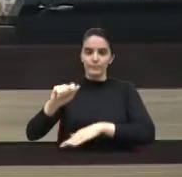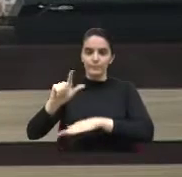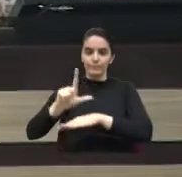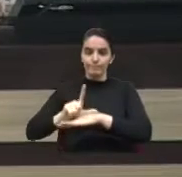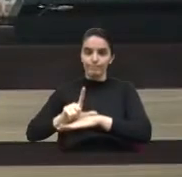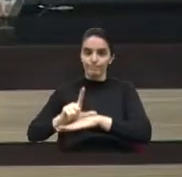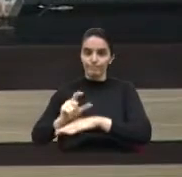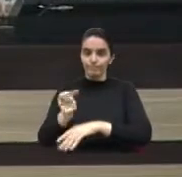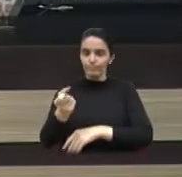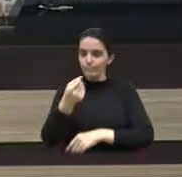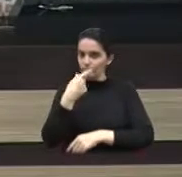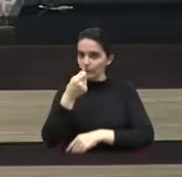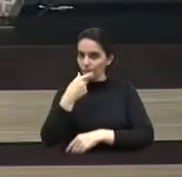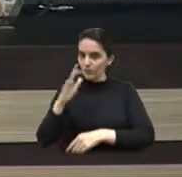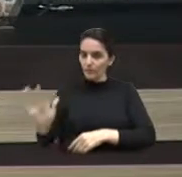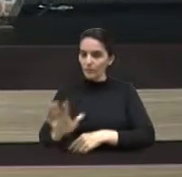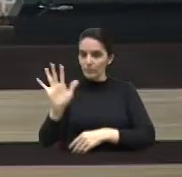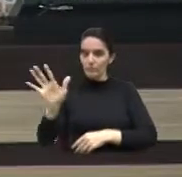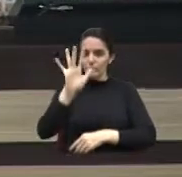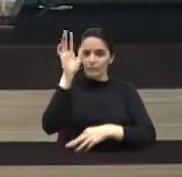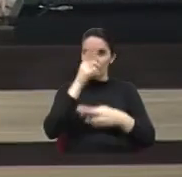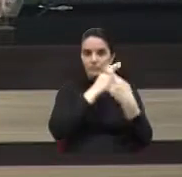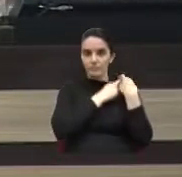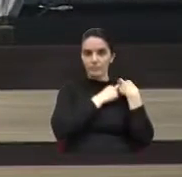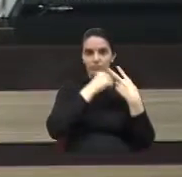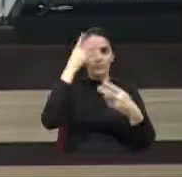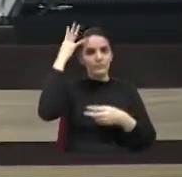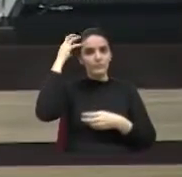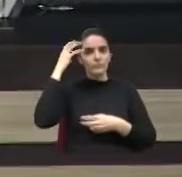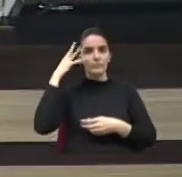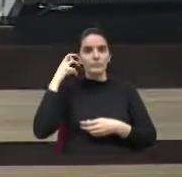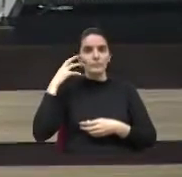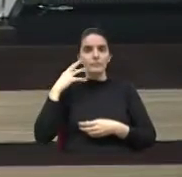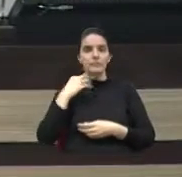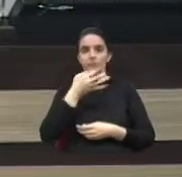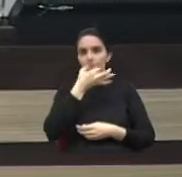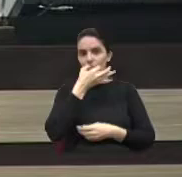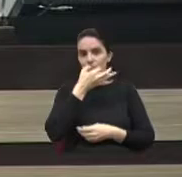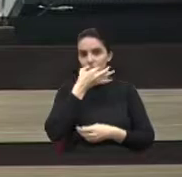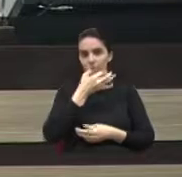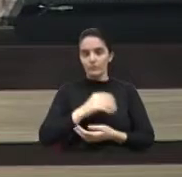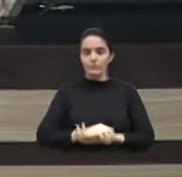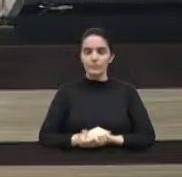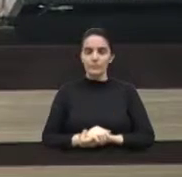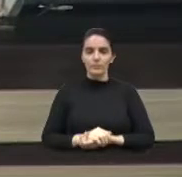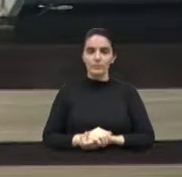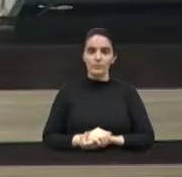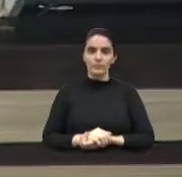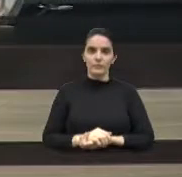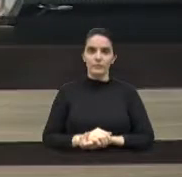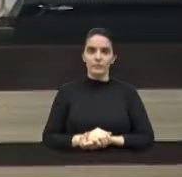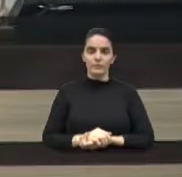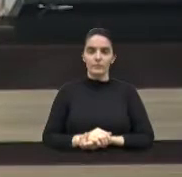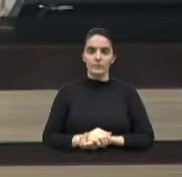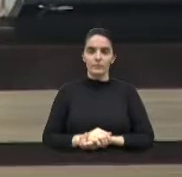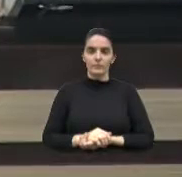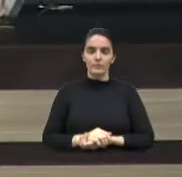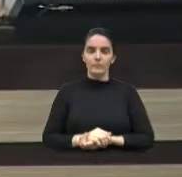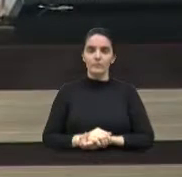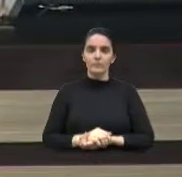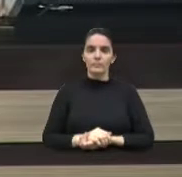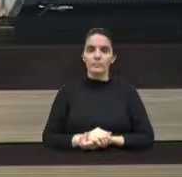custo. Vereadora Lucinês Aparecida Bogo, Lubogo. Em discussão. Quero discutir. Com a palavra, vereadora